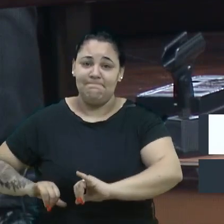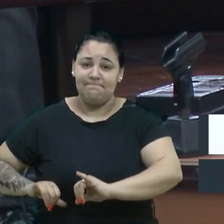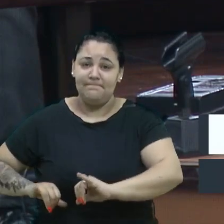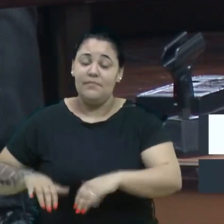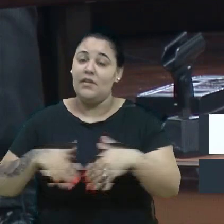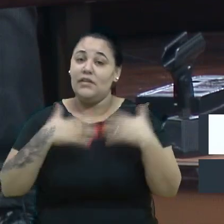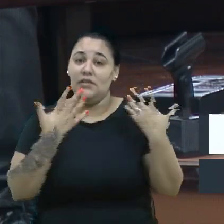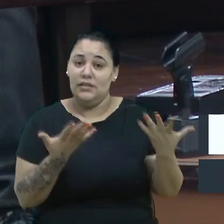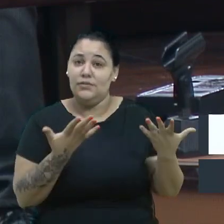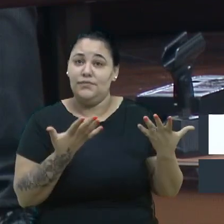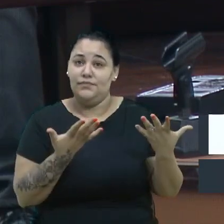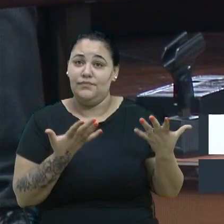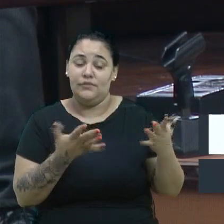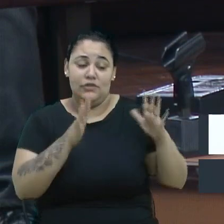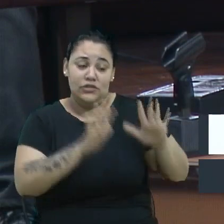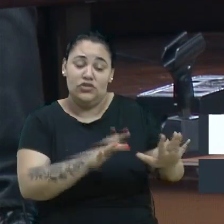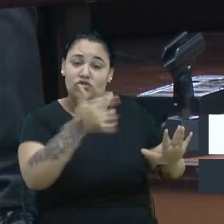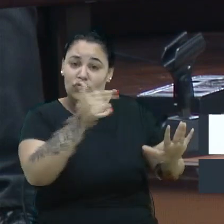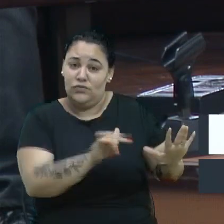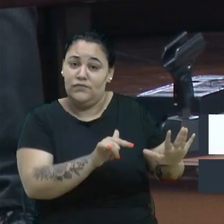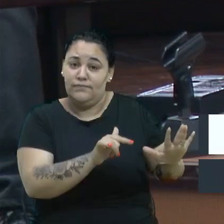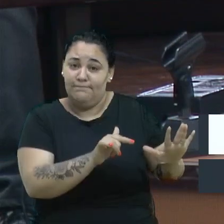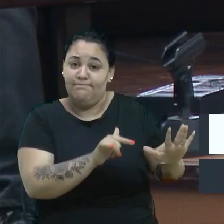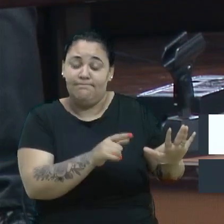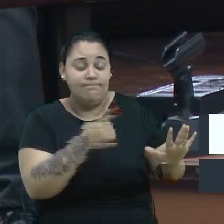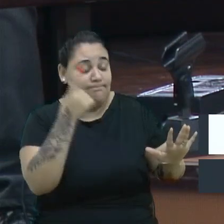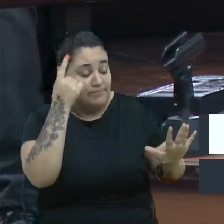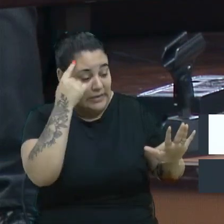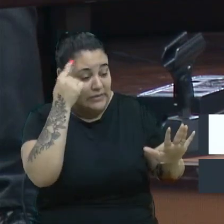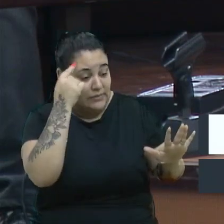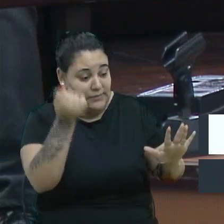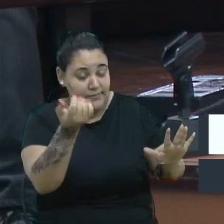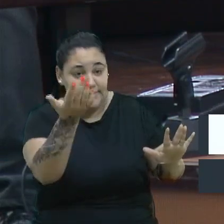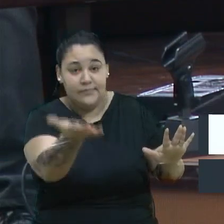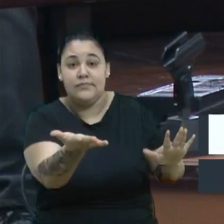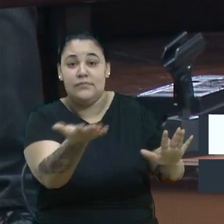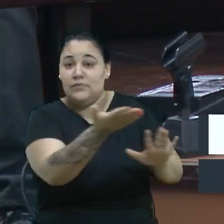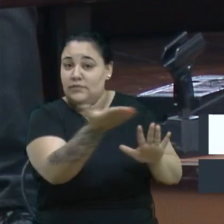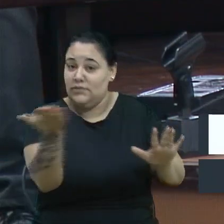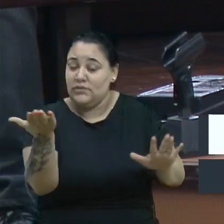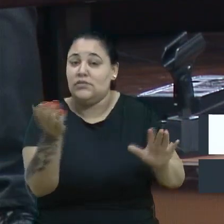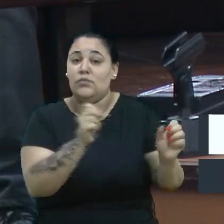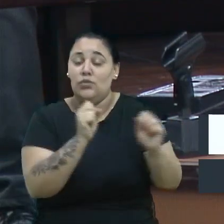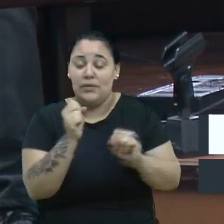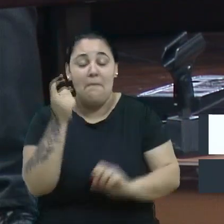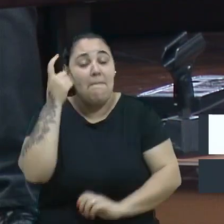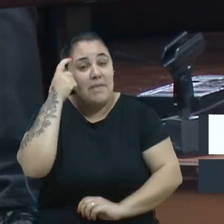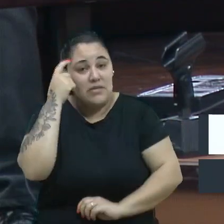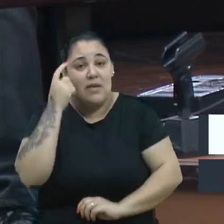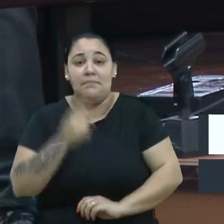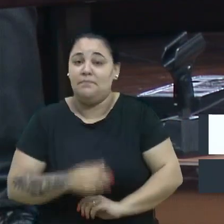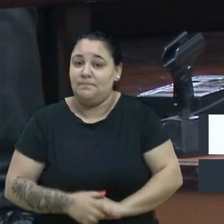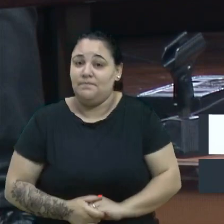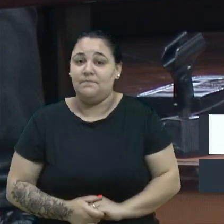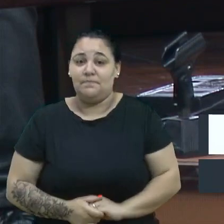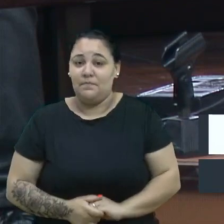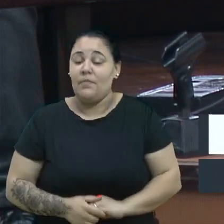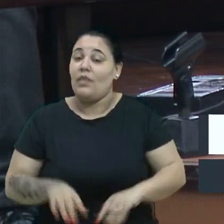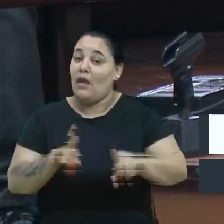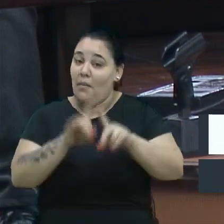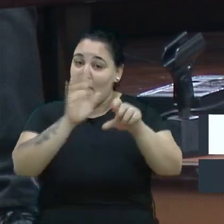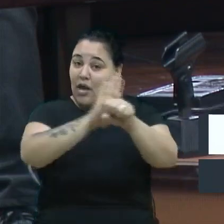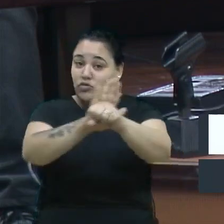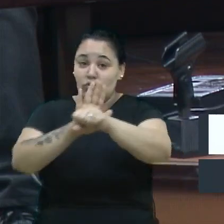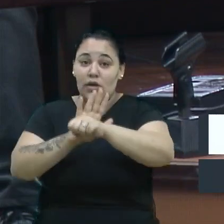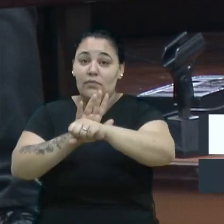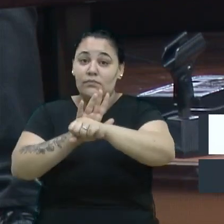Então, deixo mais uma reflexão para que nós possamos, então, refletir Declaração de líderes e ajudar progressistas. A